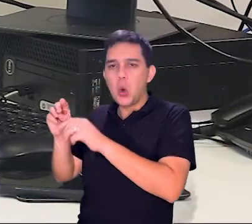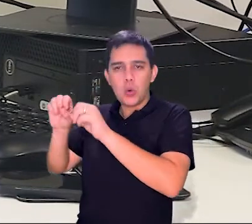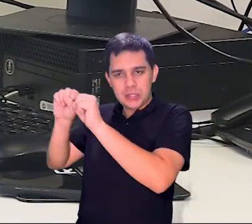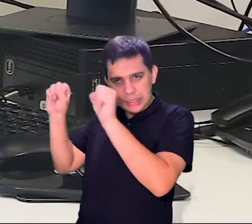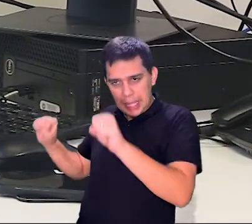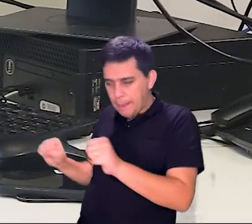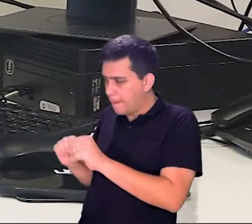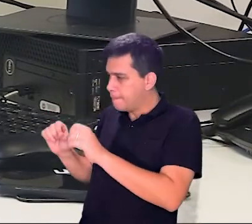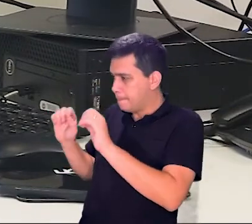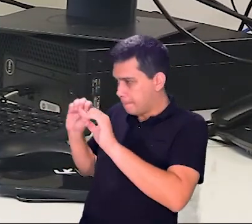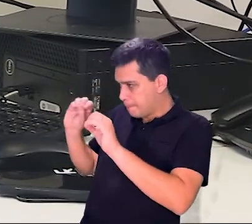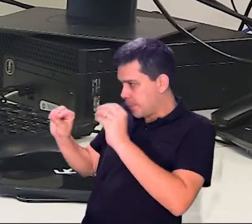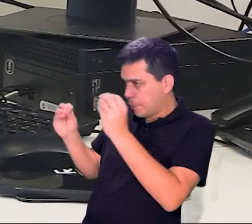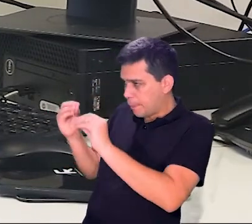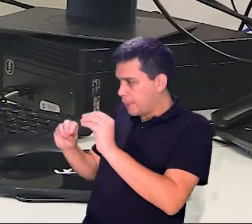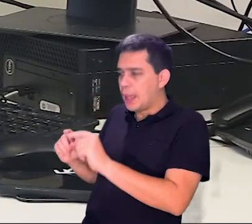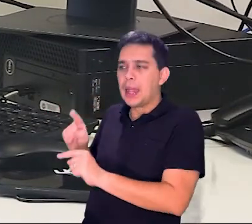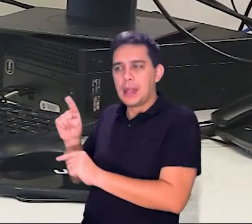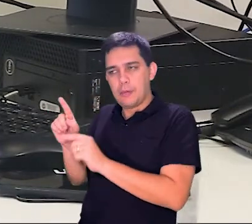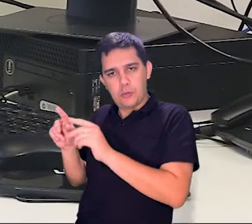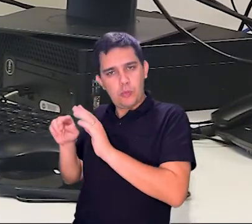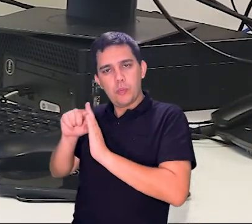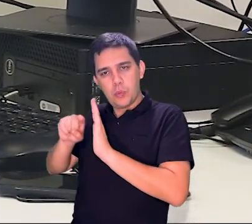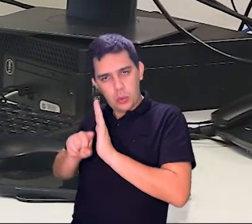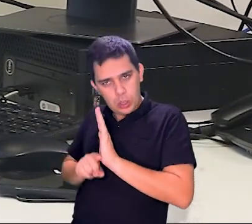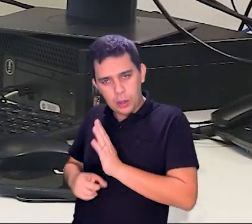né, e isso através, né,